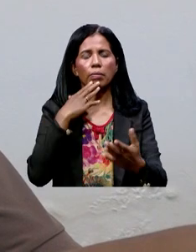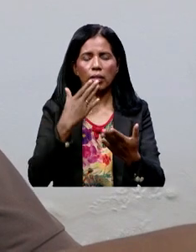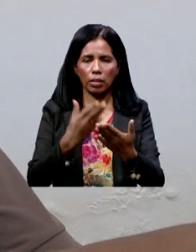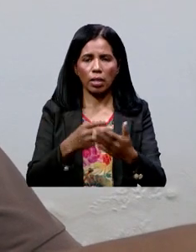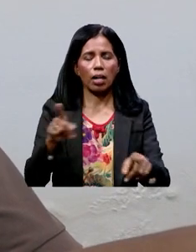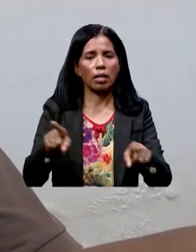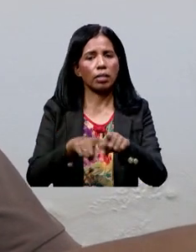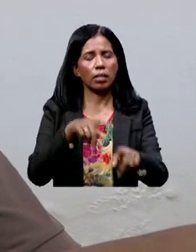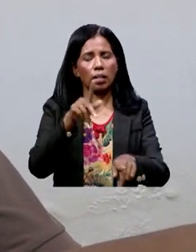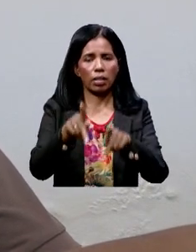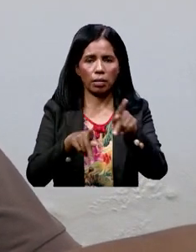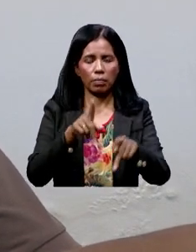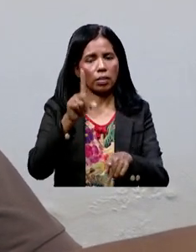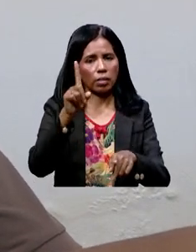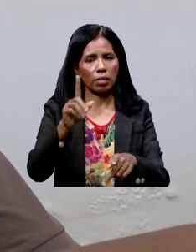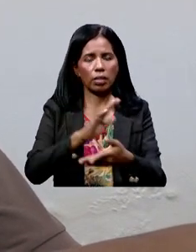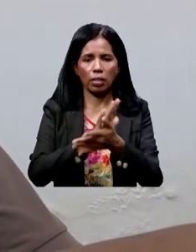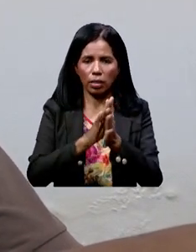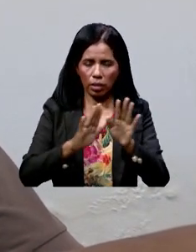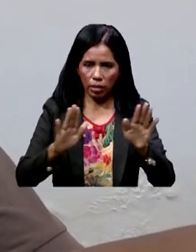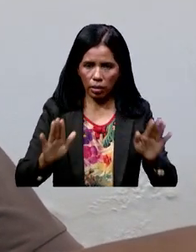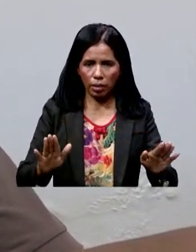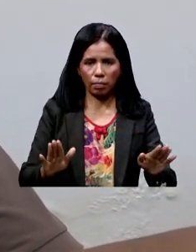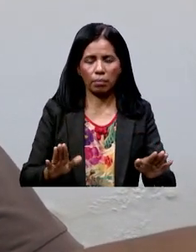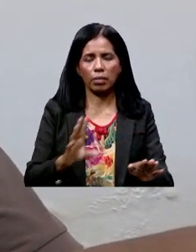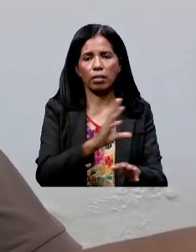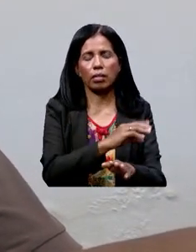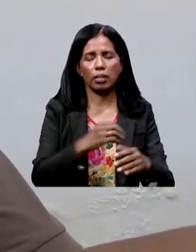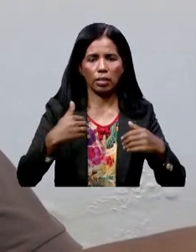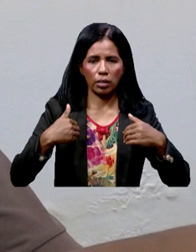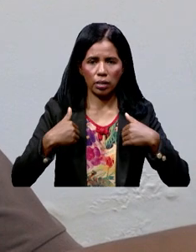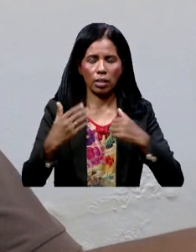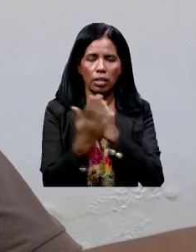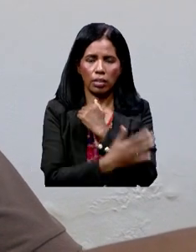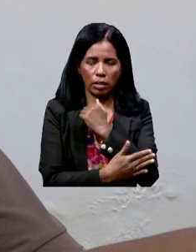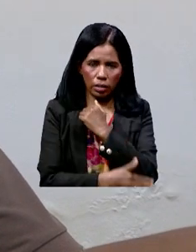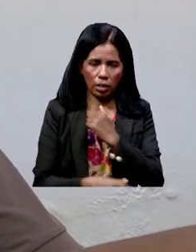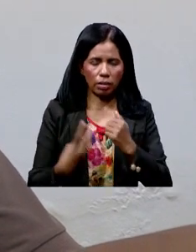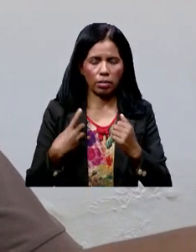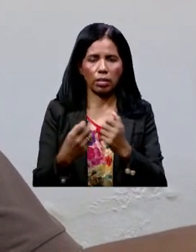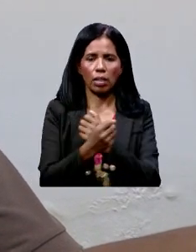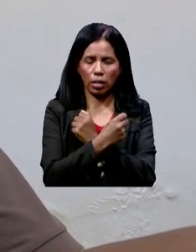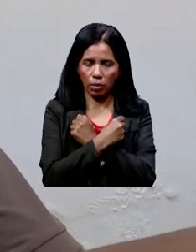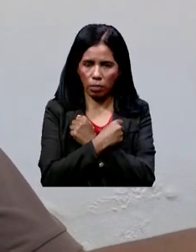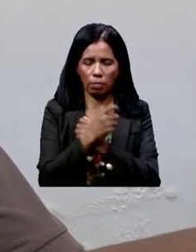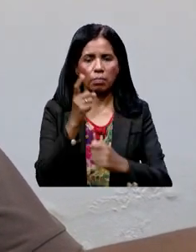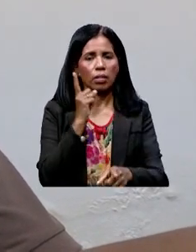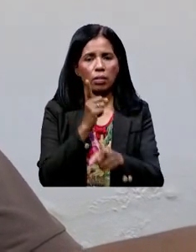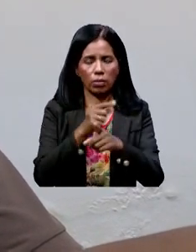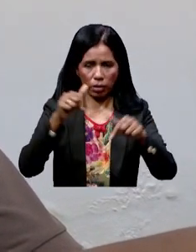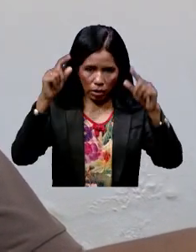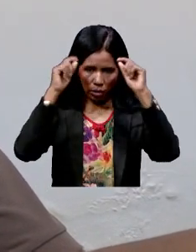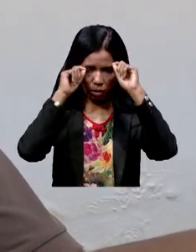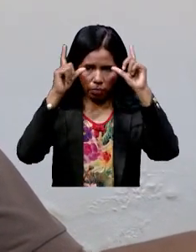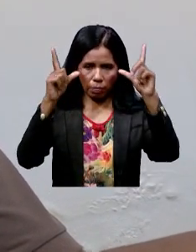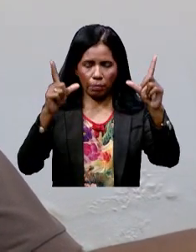nebe dame tolerante ia país ida nebe ita hadomi tetebe je Timor. Hauna in Papa